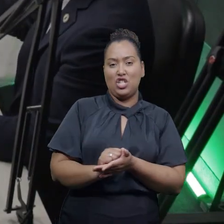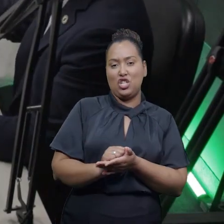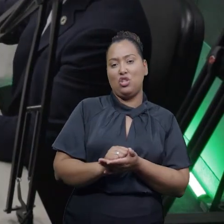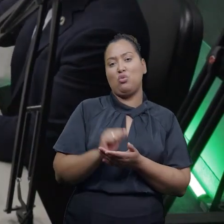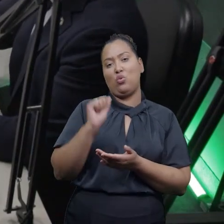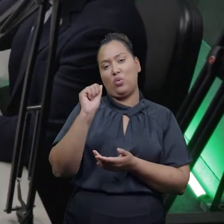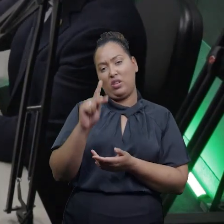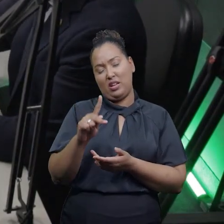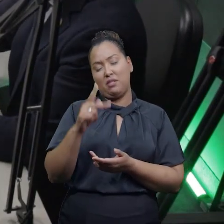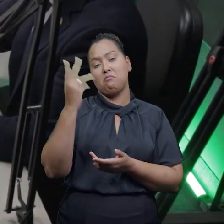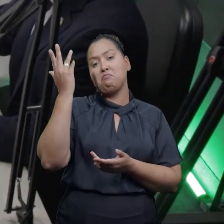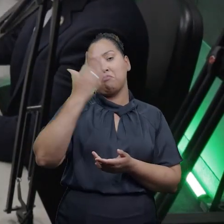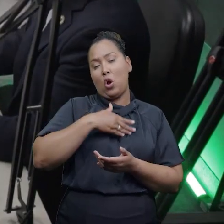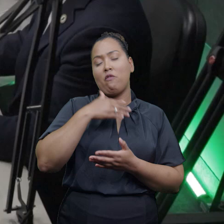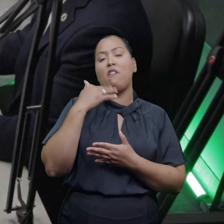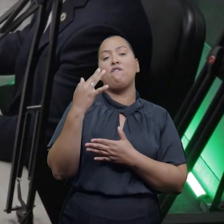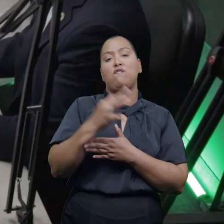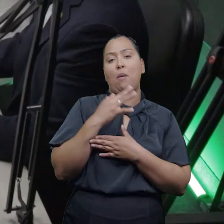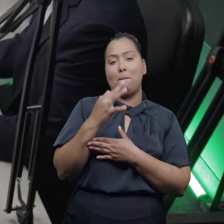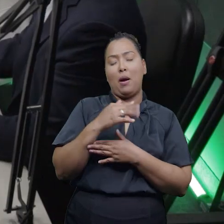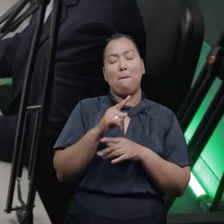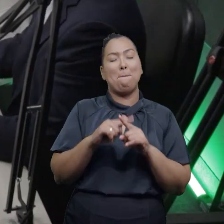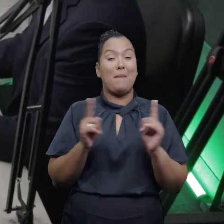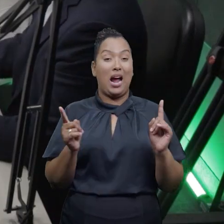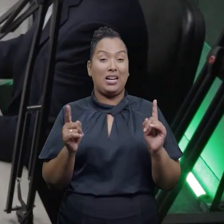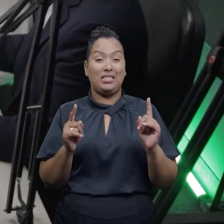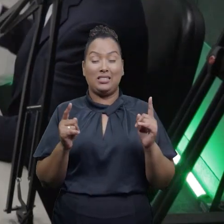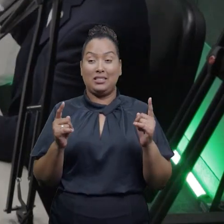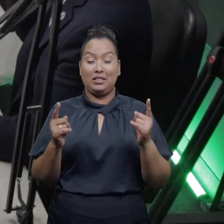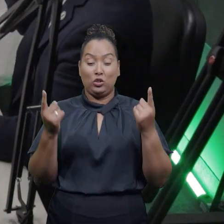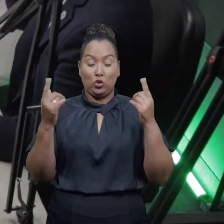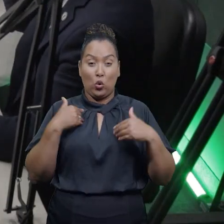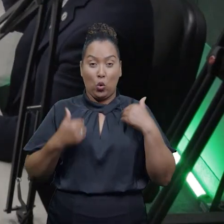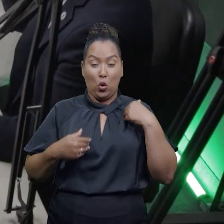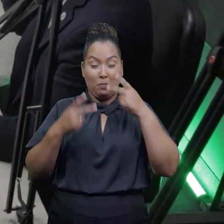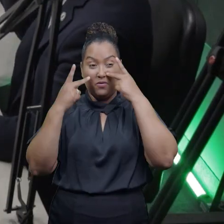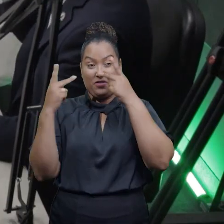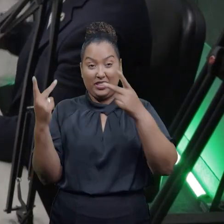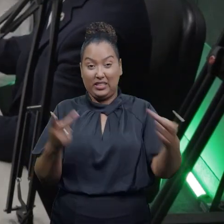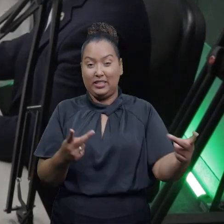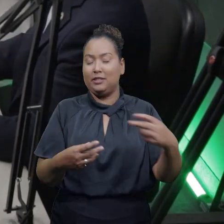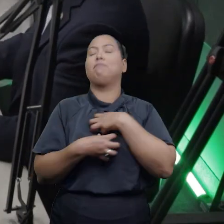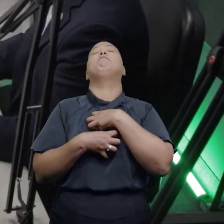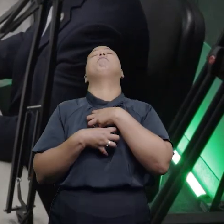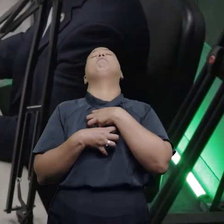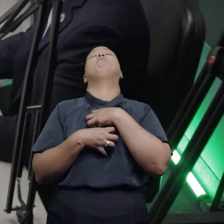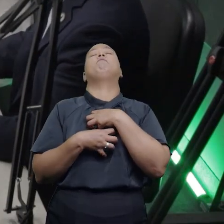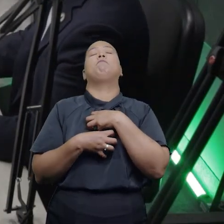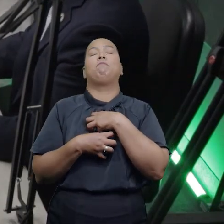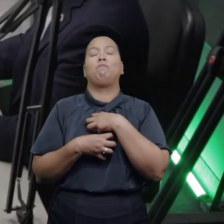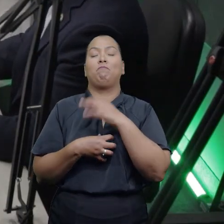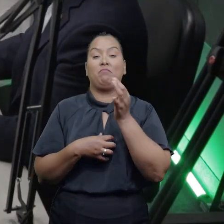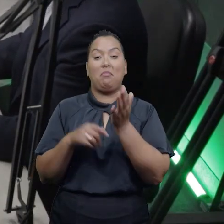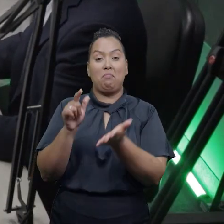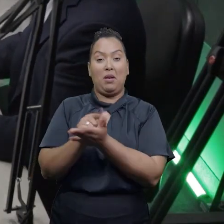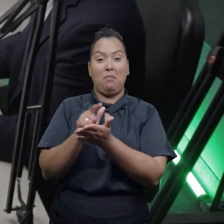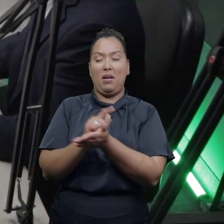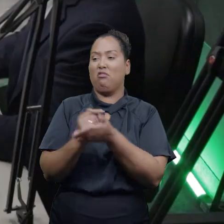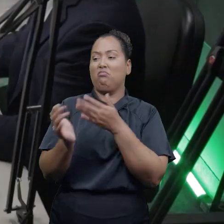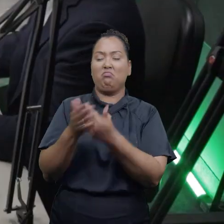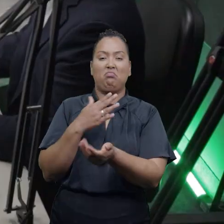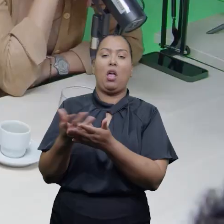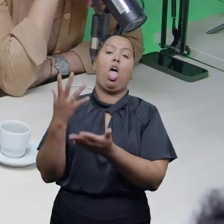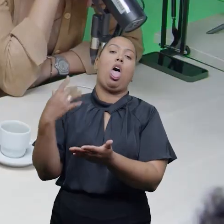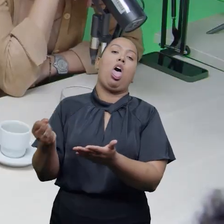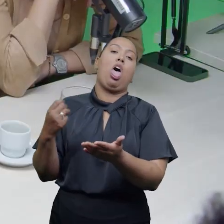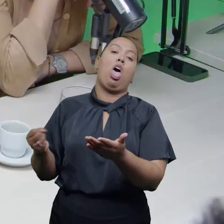o registro o também. registro, né, da formalização, mas é a visita que aperta, né? O papel aceita